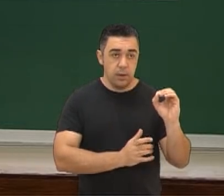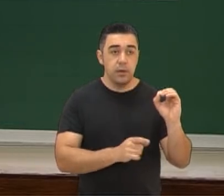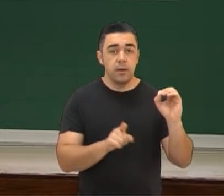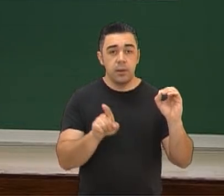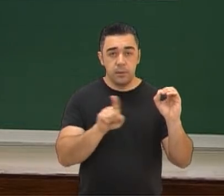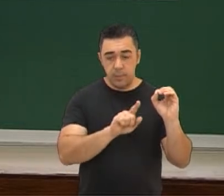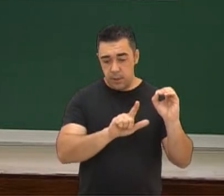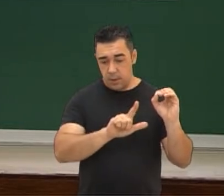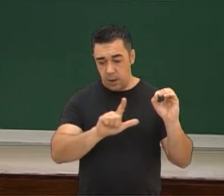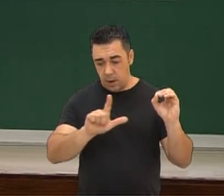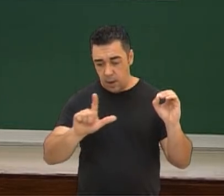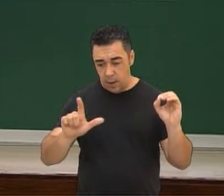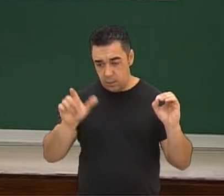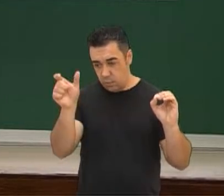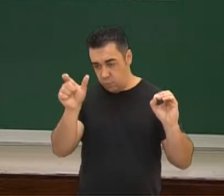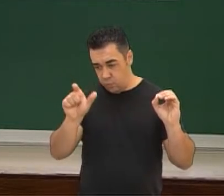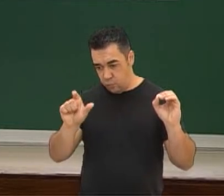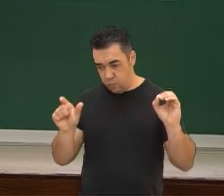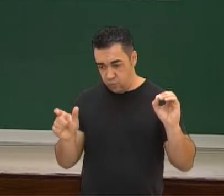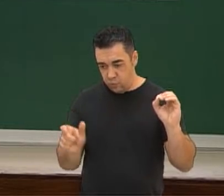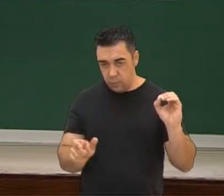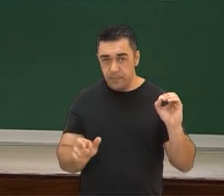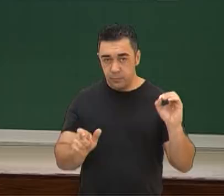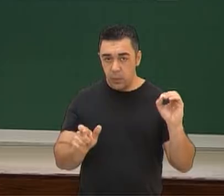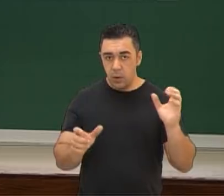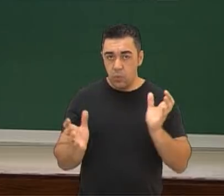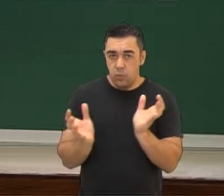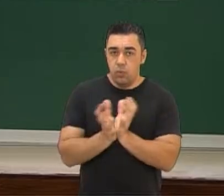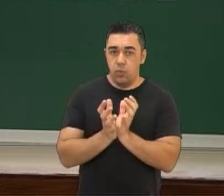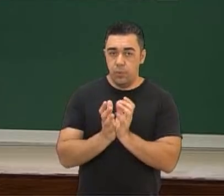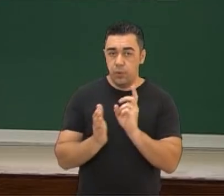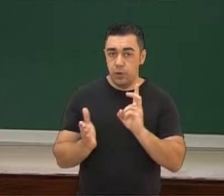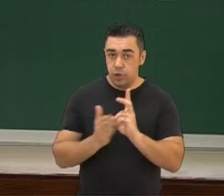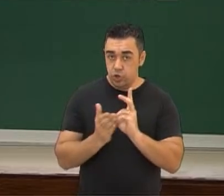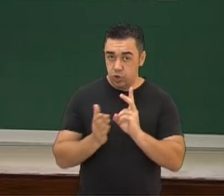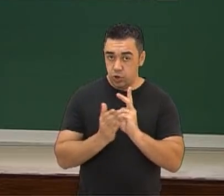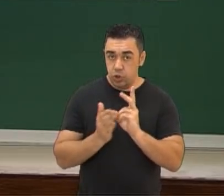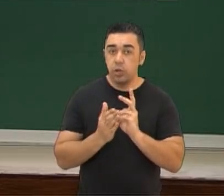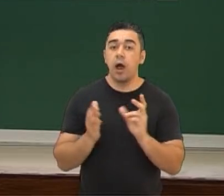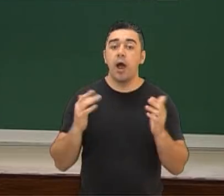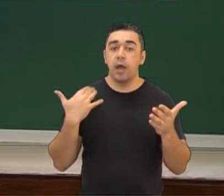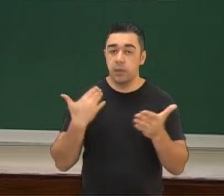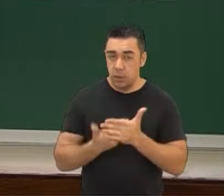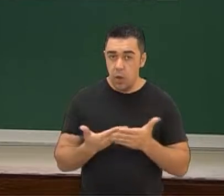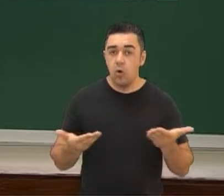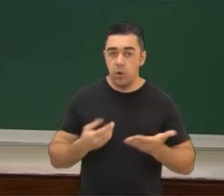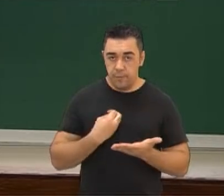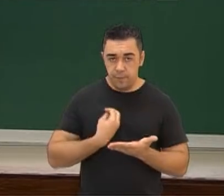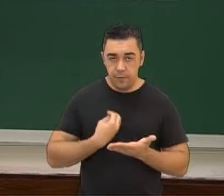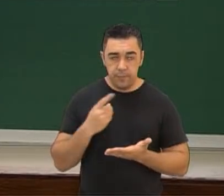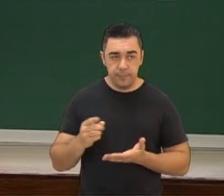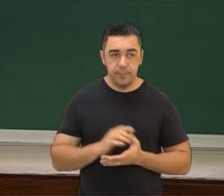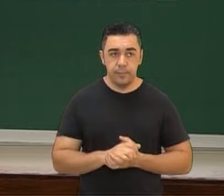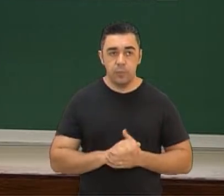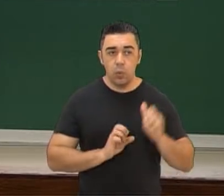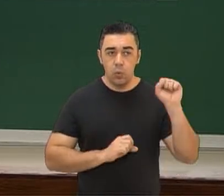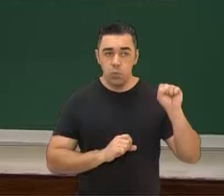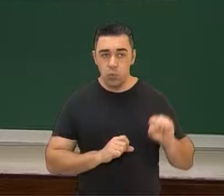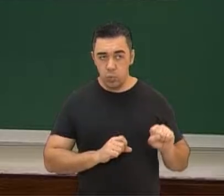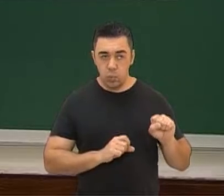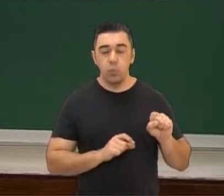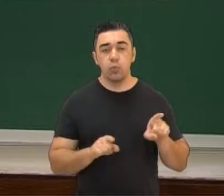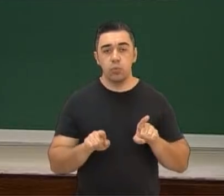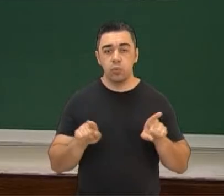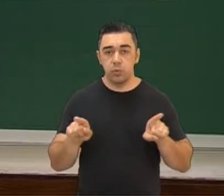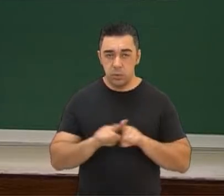ali nas regiões litorâneas de grupos indígenas que vivem ainda hoje em Santa Catarina. No Rio Grande do Sul, nós